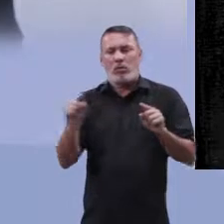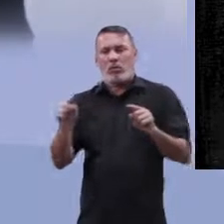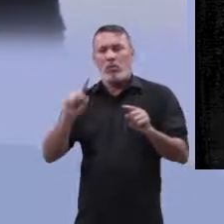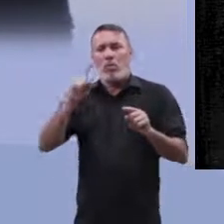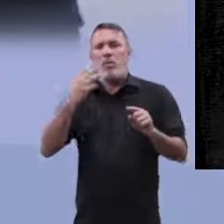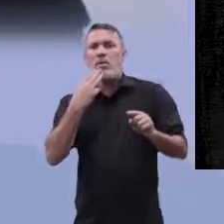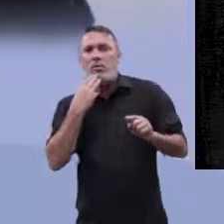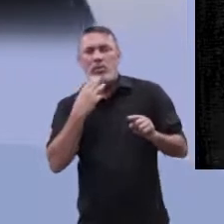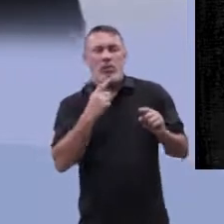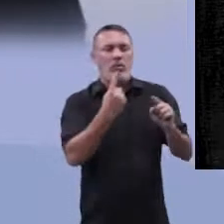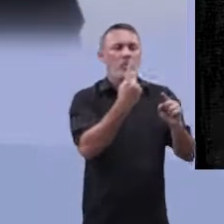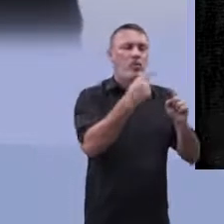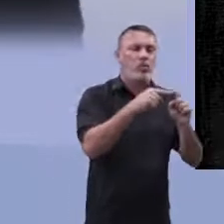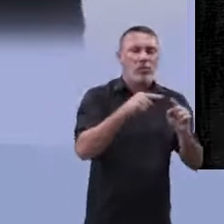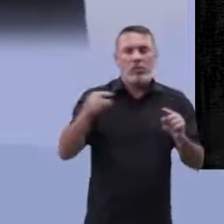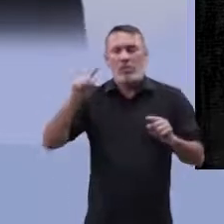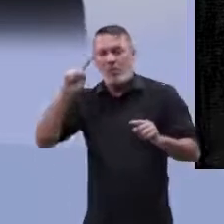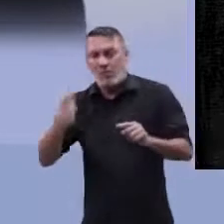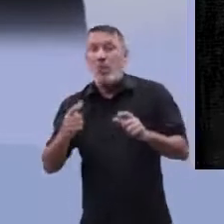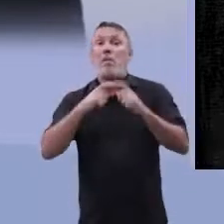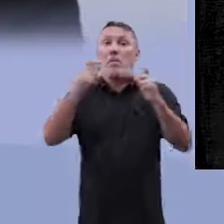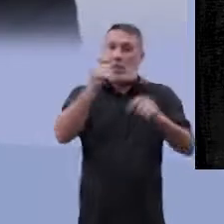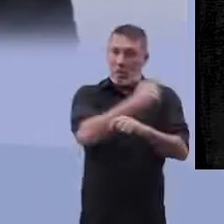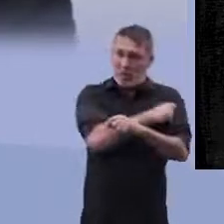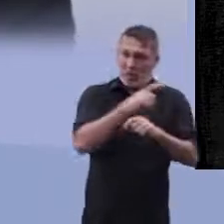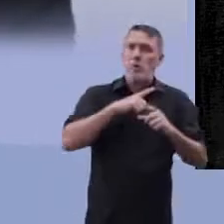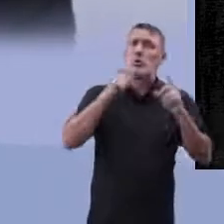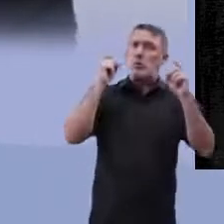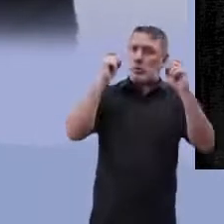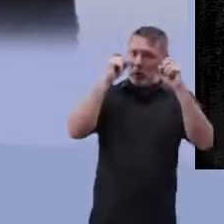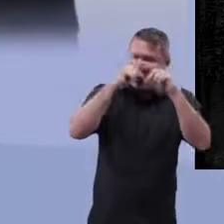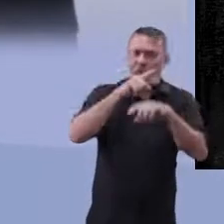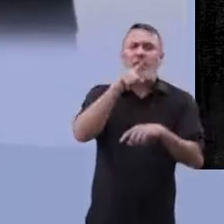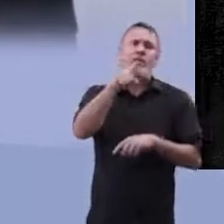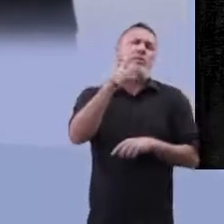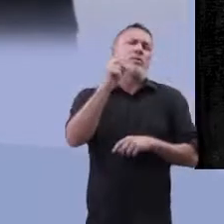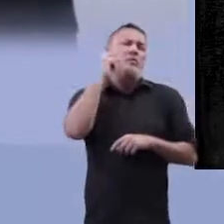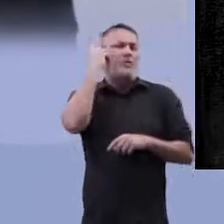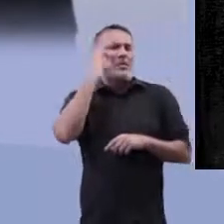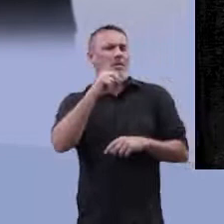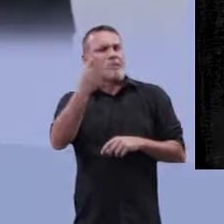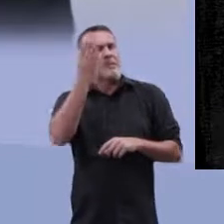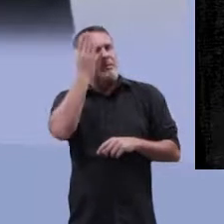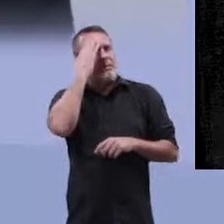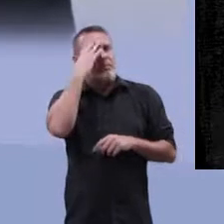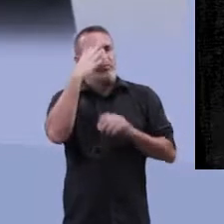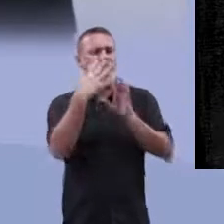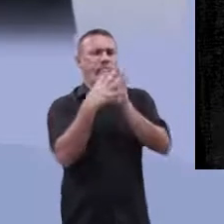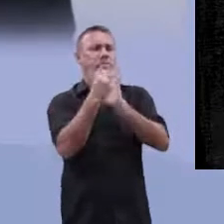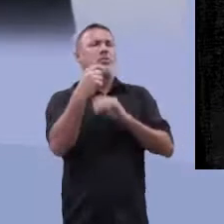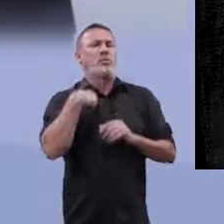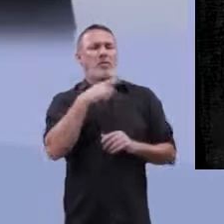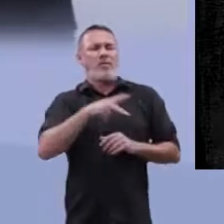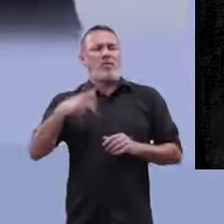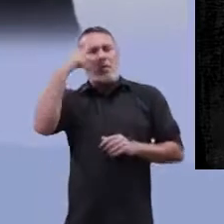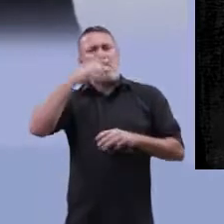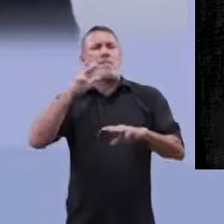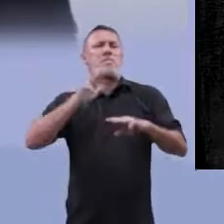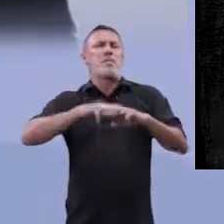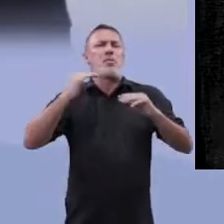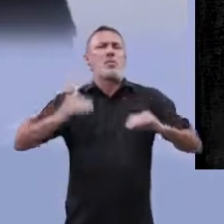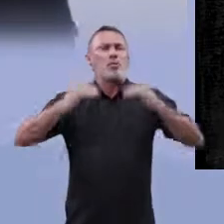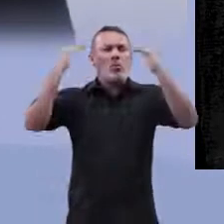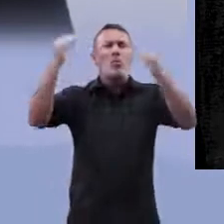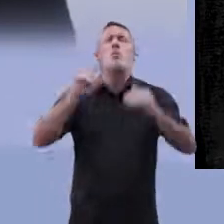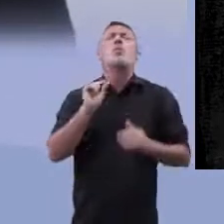escala? Muitos alunos têm dificuldade nisso aí, meu hacker, mas você não vai ter, porque você é aluno do hacker